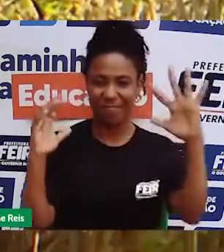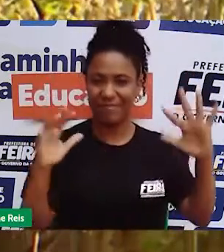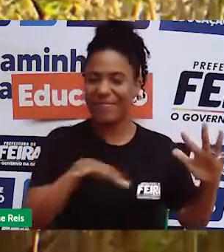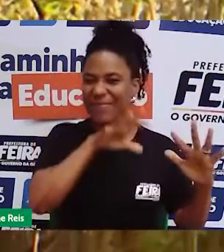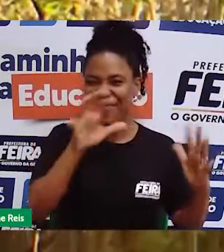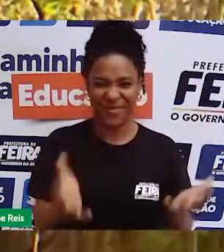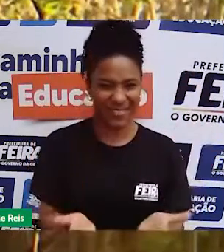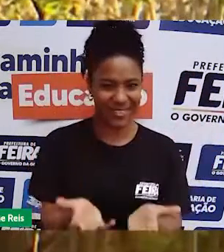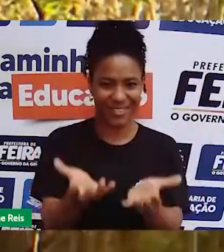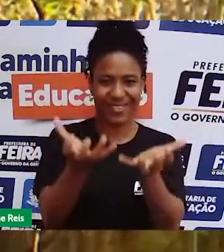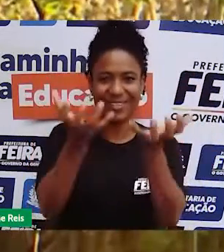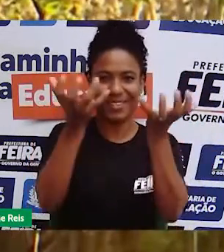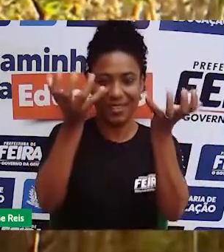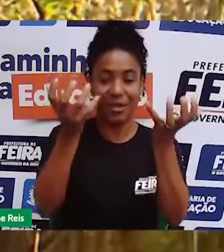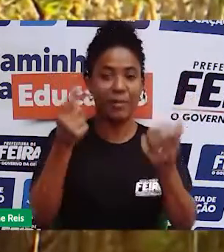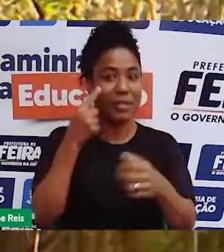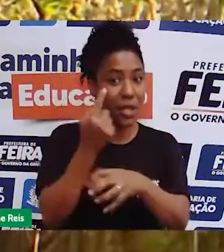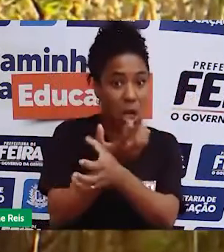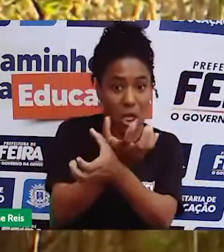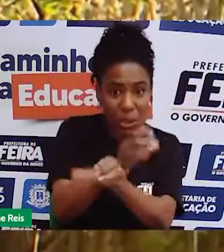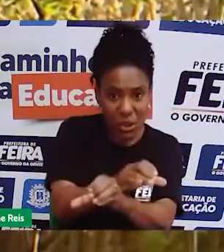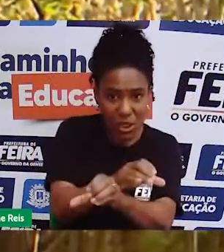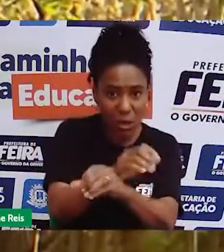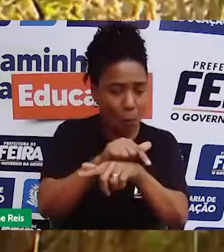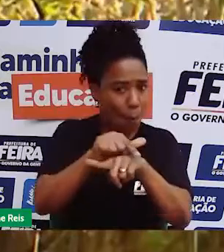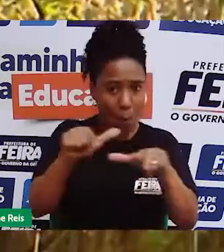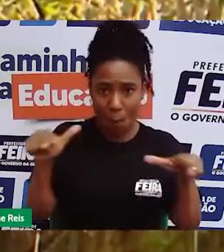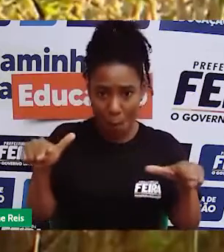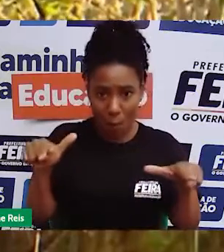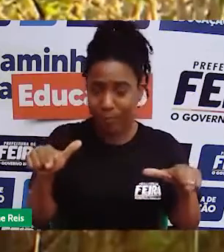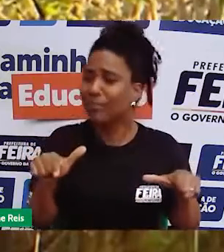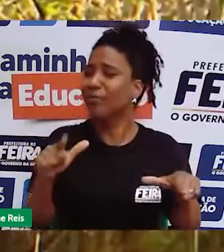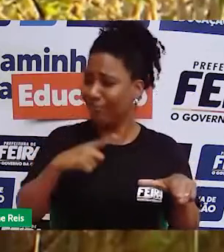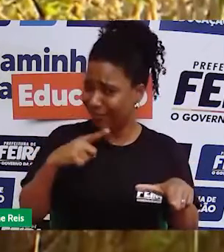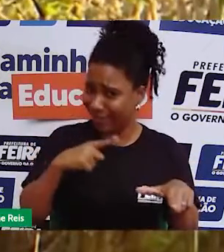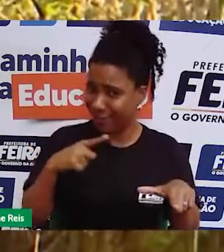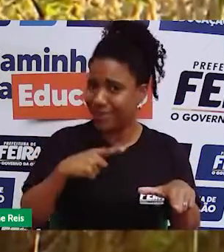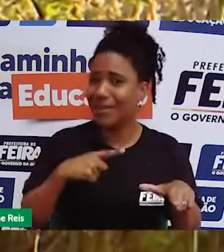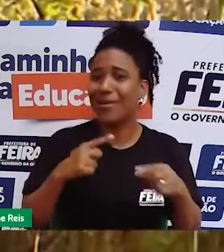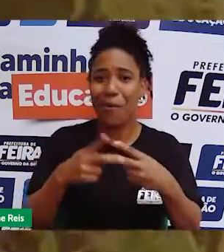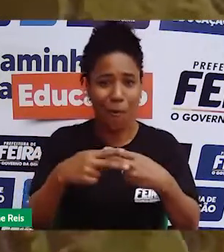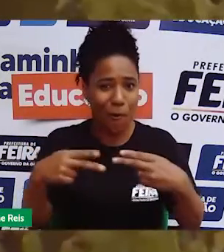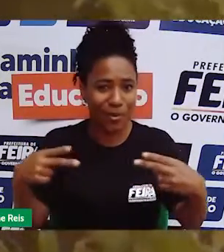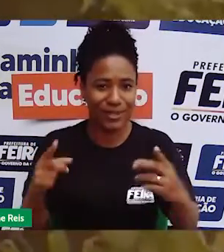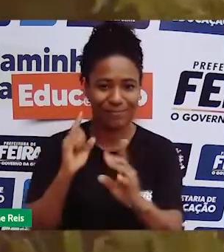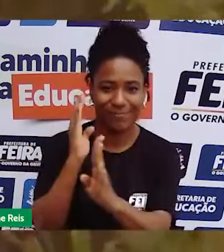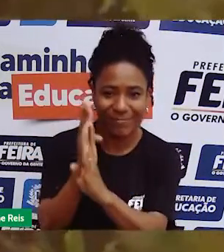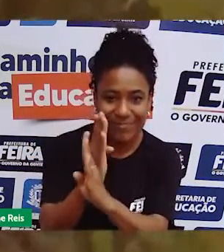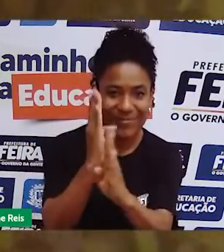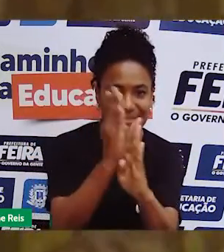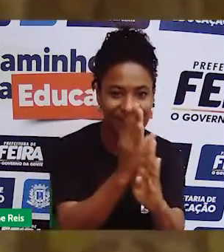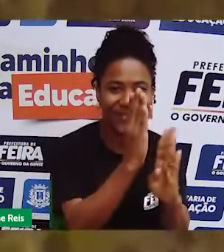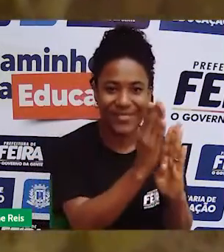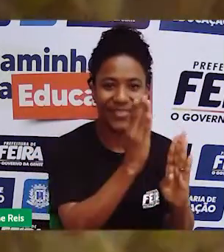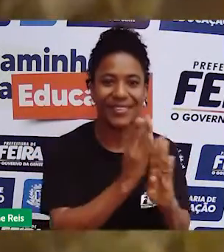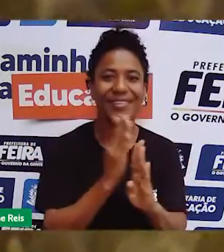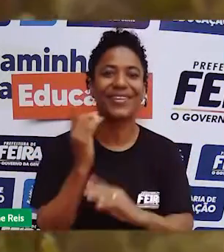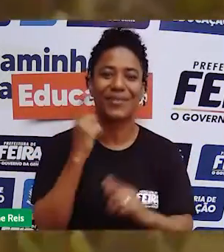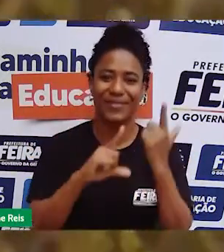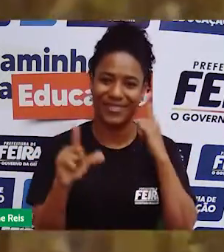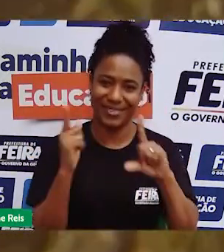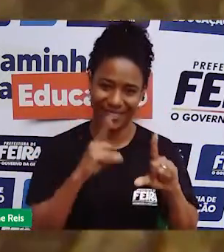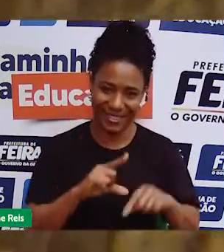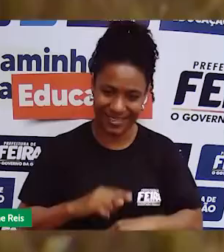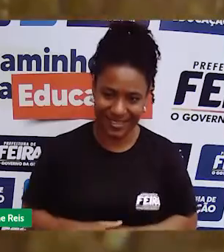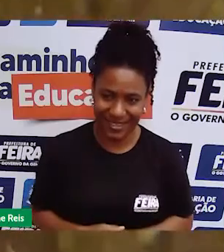ideia que a Caatinga não tem nada, mas tem muita coisa e tem ainda muita coisa também a ser descoberta, né? Áreas como esta,